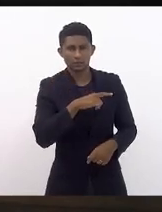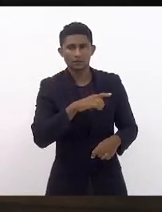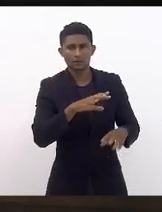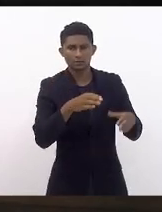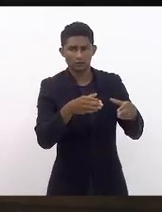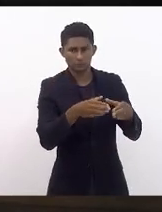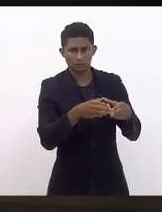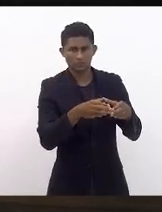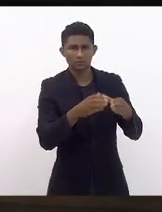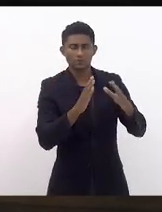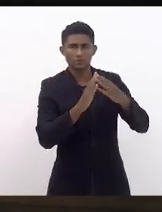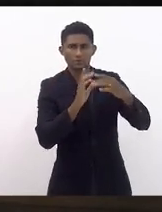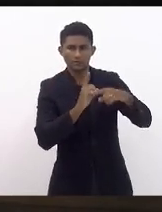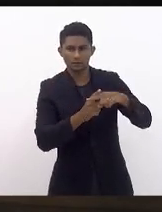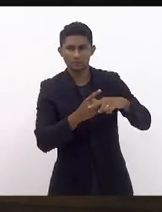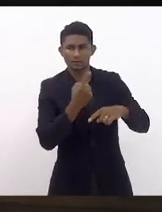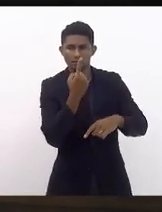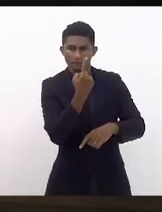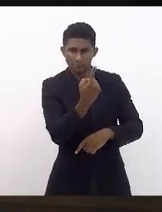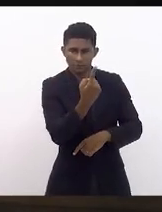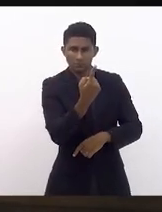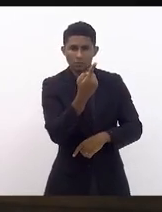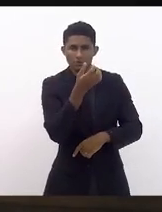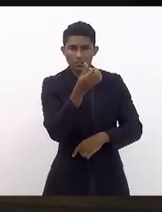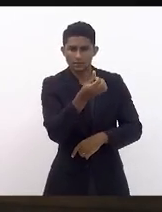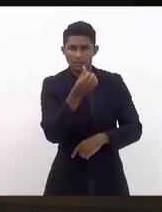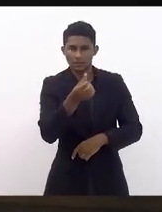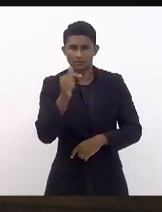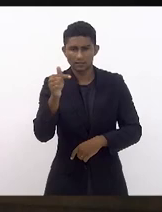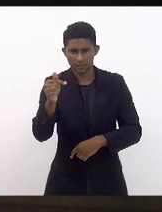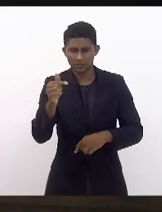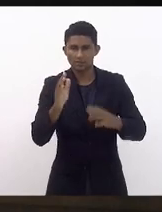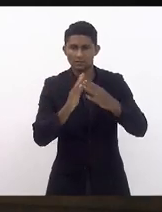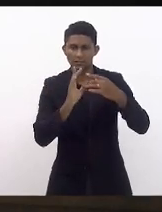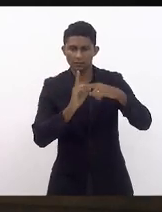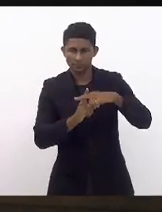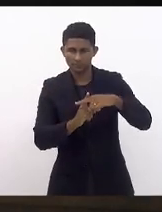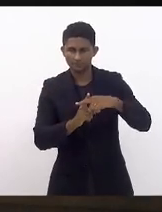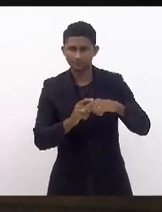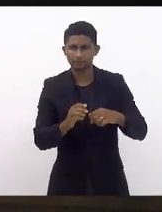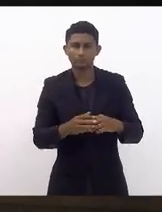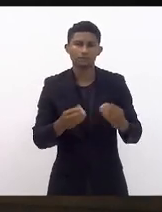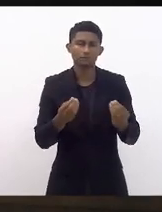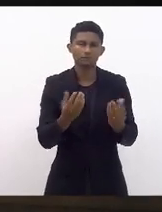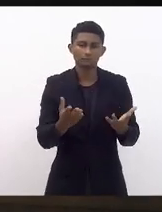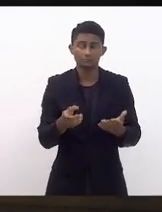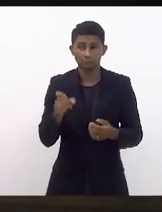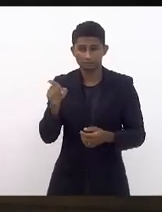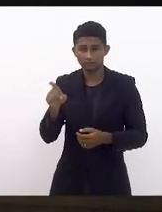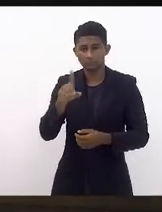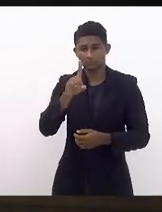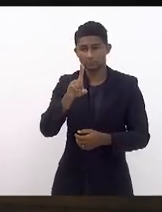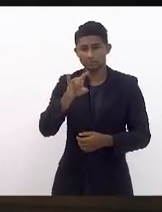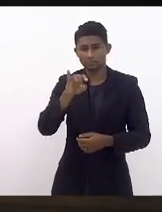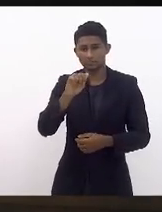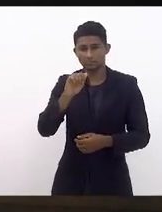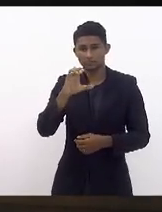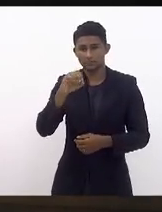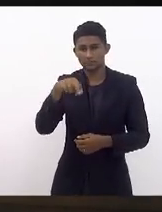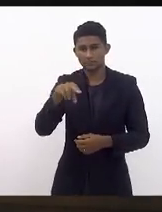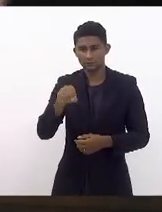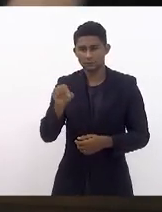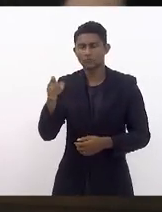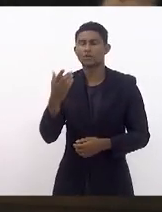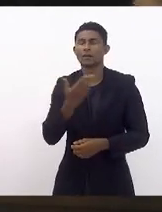1.667 igrejas. E para homenagear um diácono que é